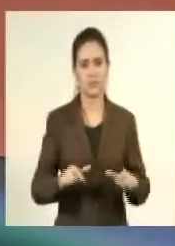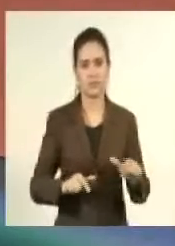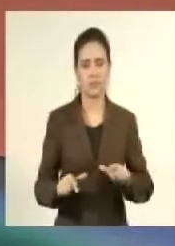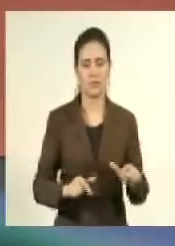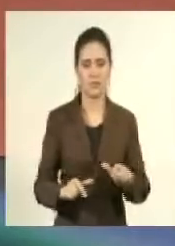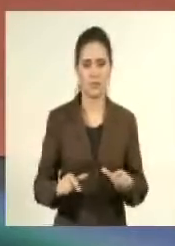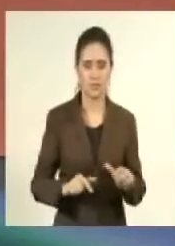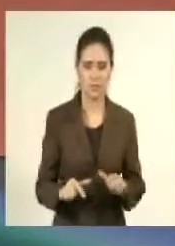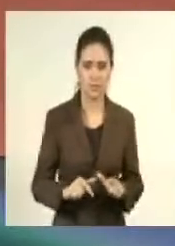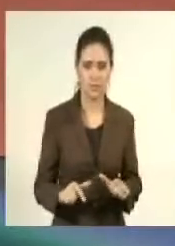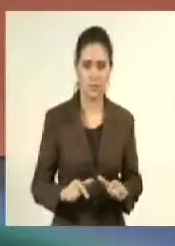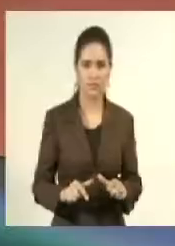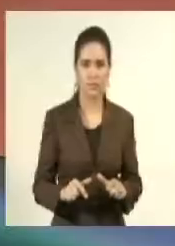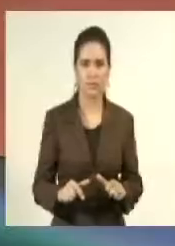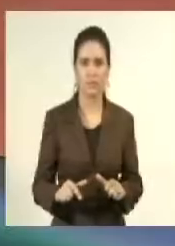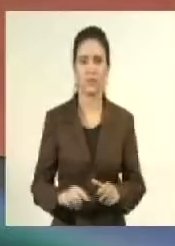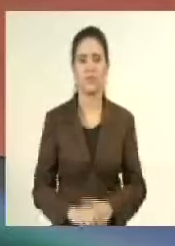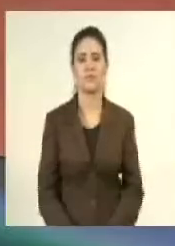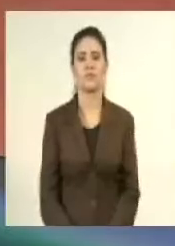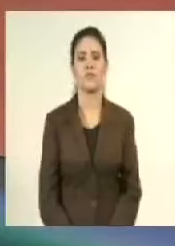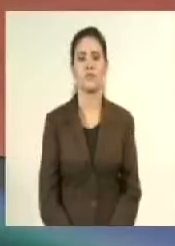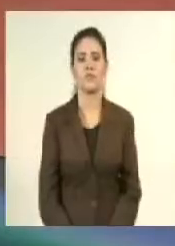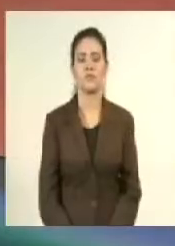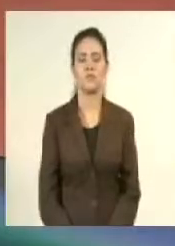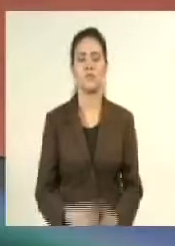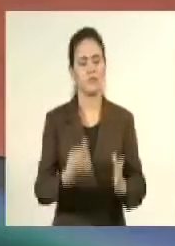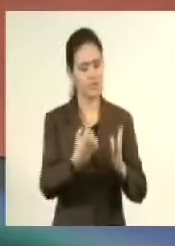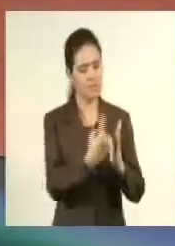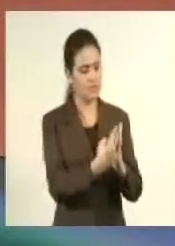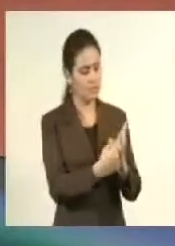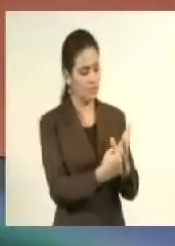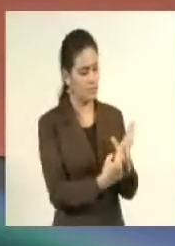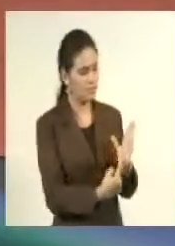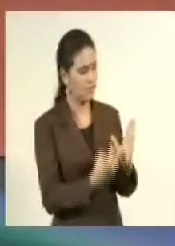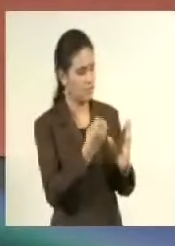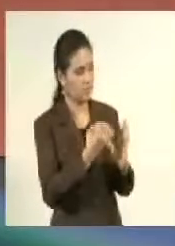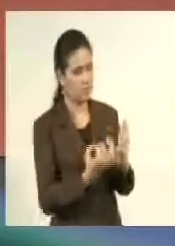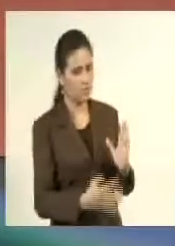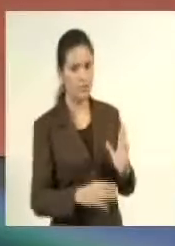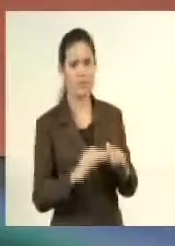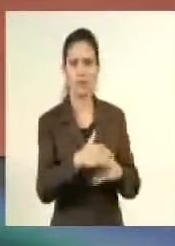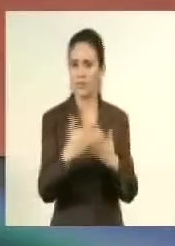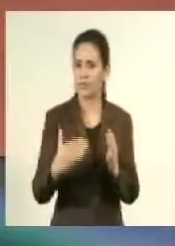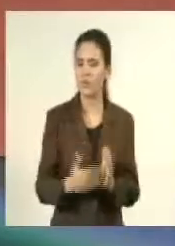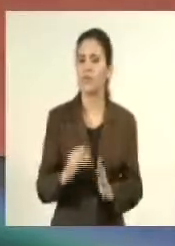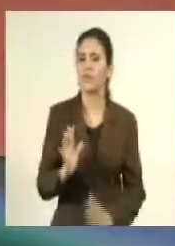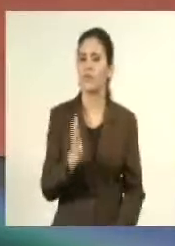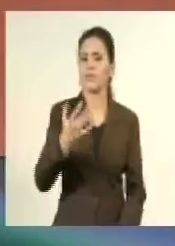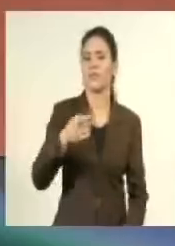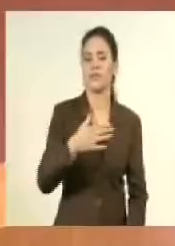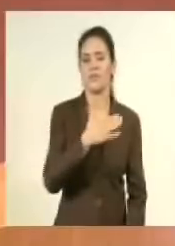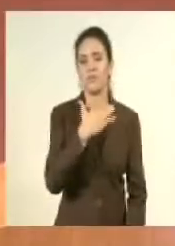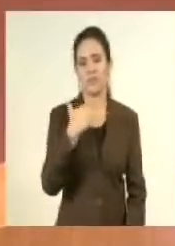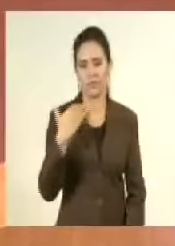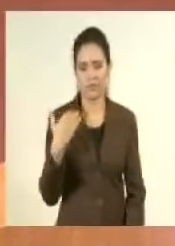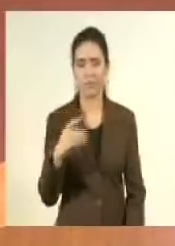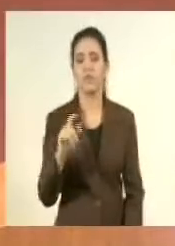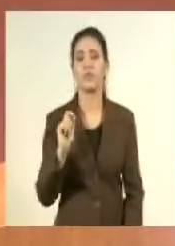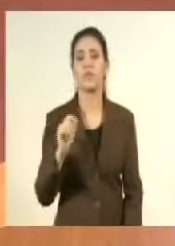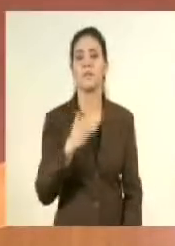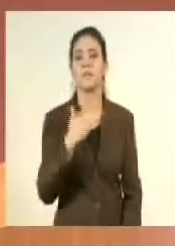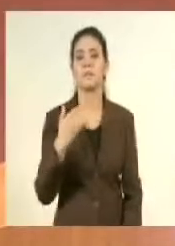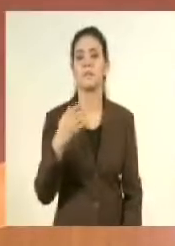ele detalha tudo o que aconteceu naquela fatídica noite, que morreram